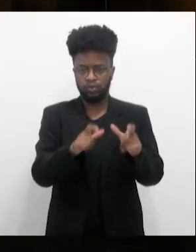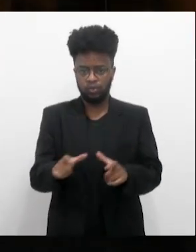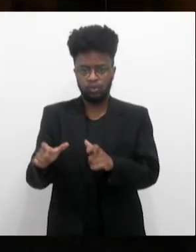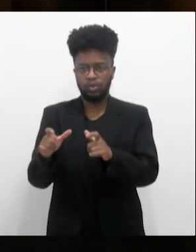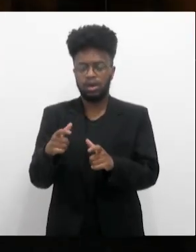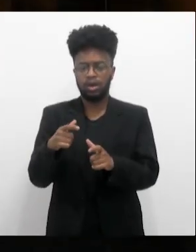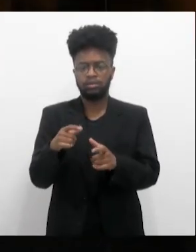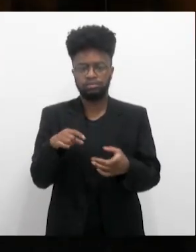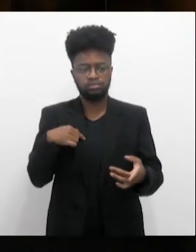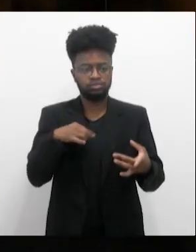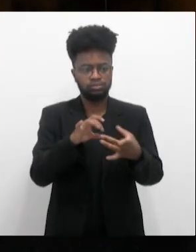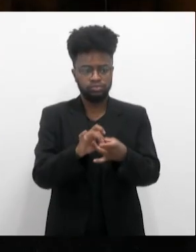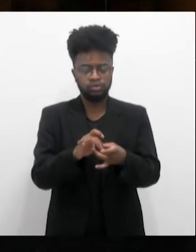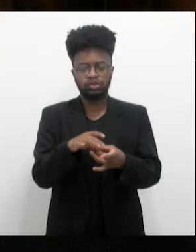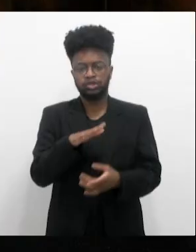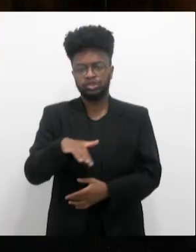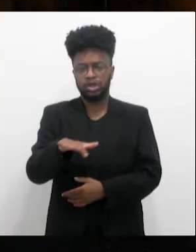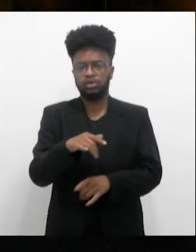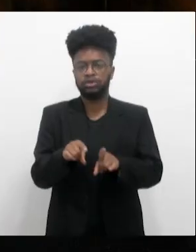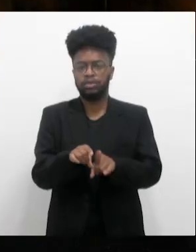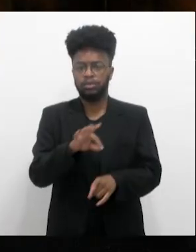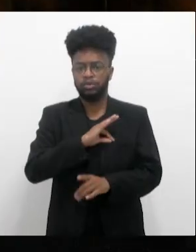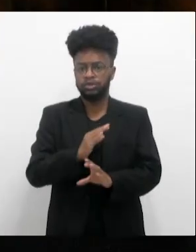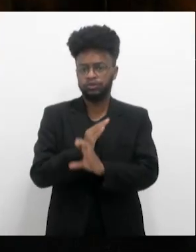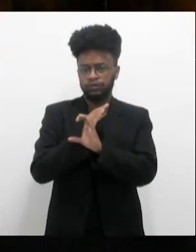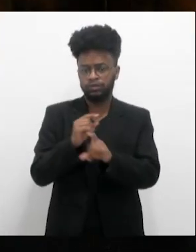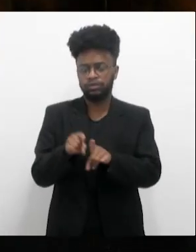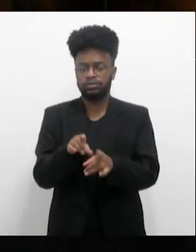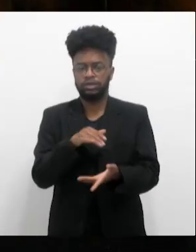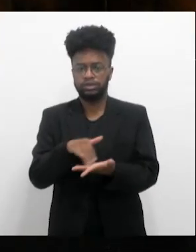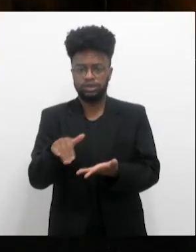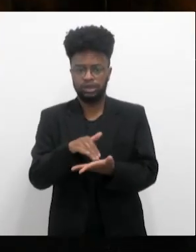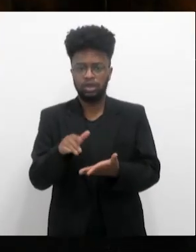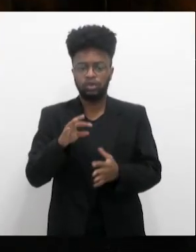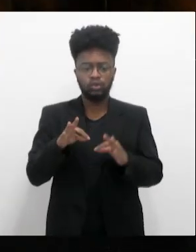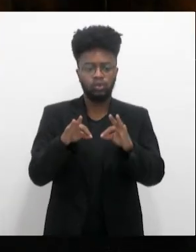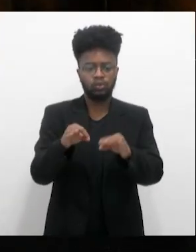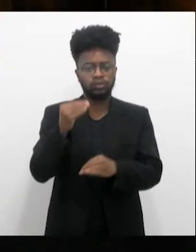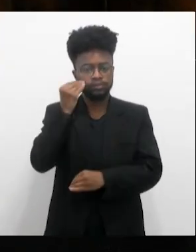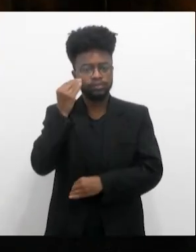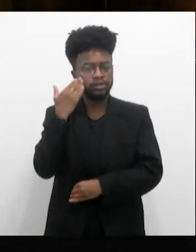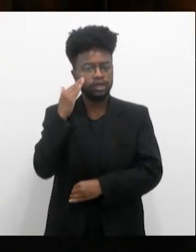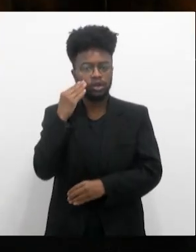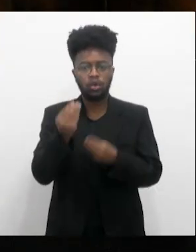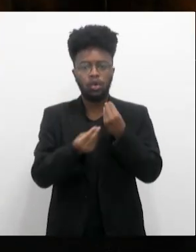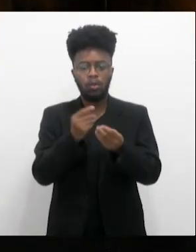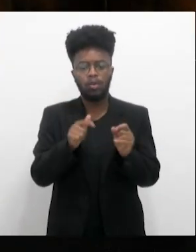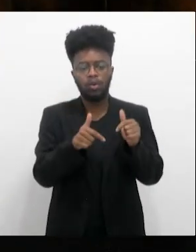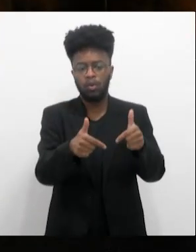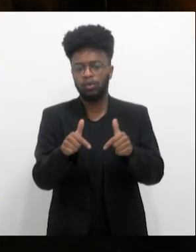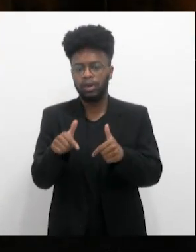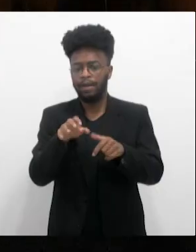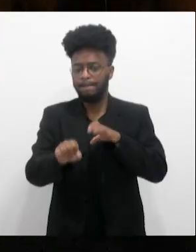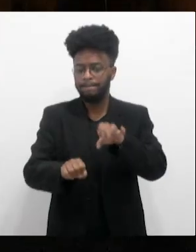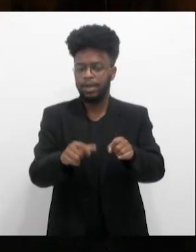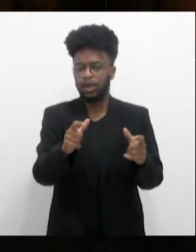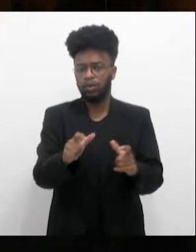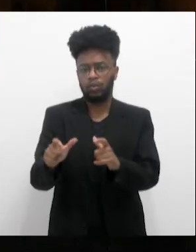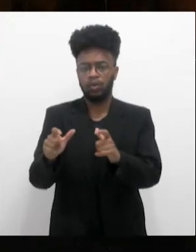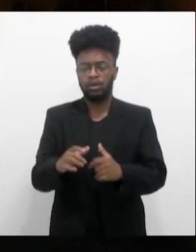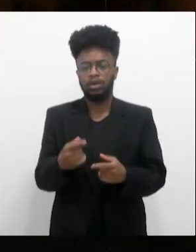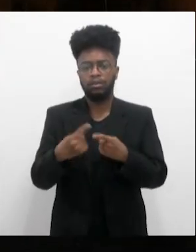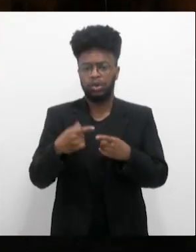no comandante-geral, na Polícia Civil, no nosso secretário, em todos, para entender como é que está sendo feita essa retomada de território, porque eu não